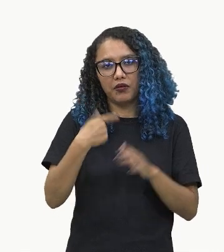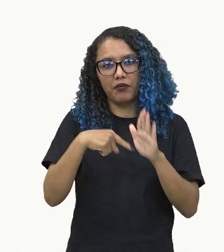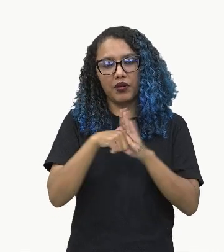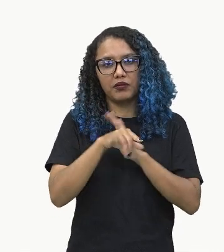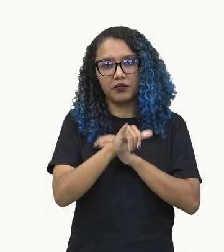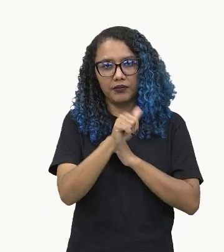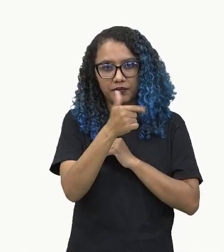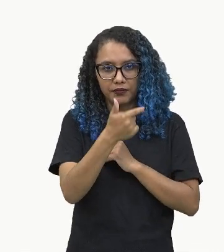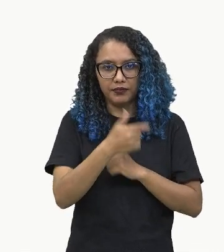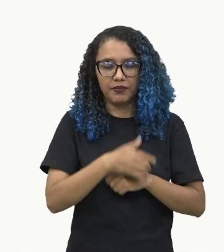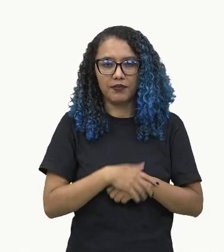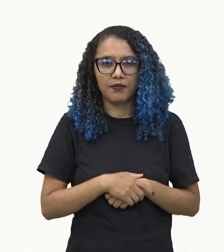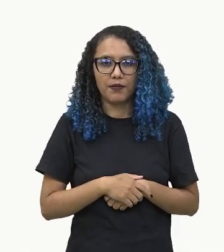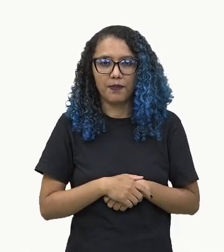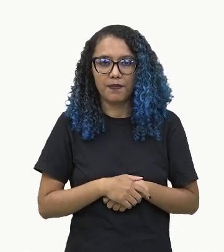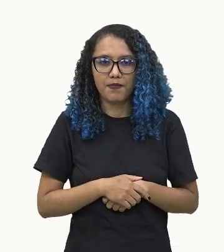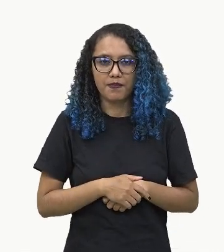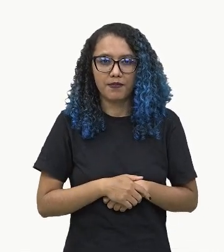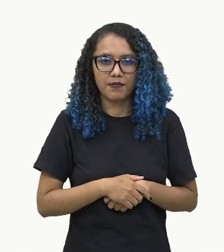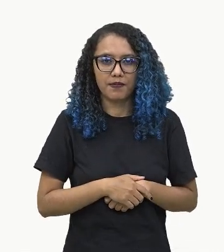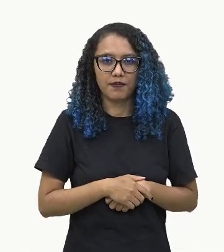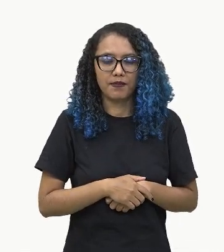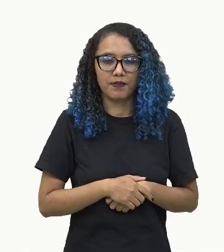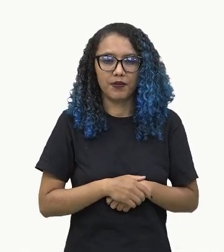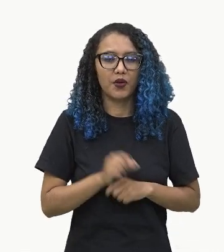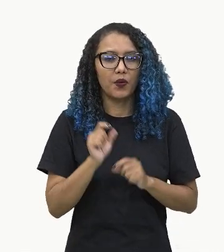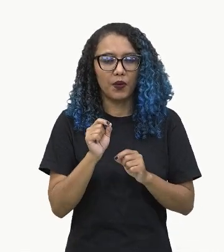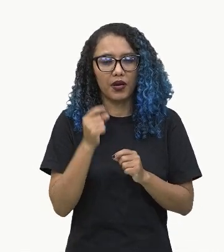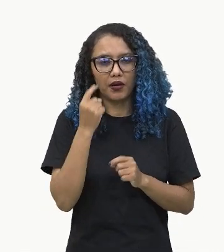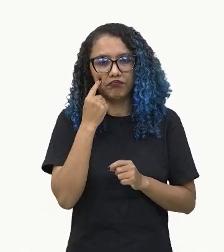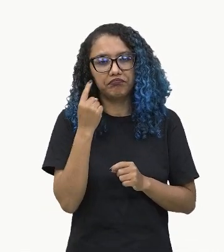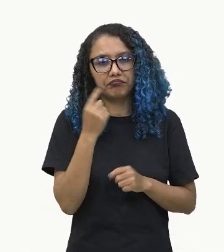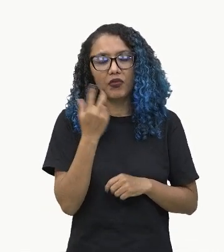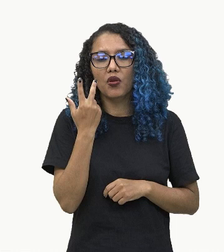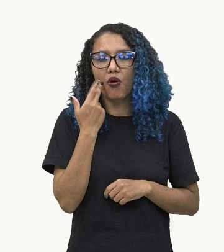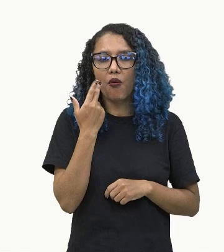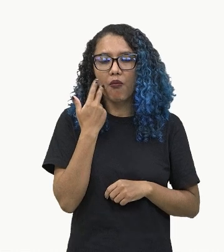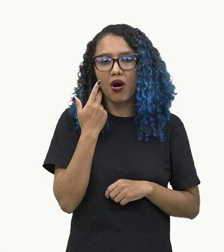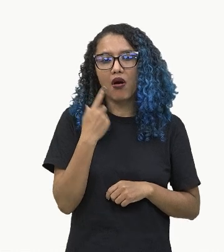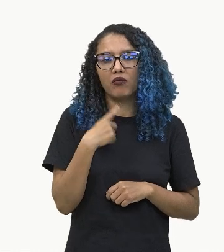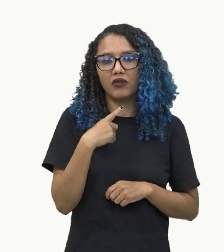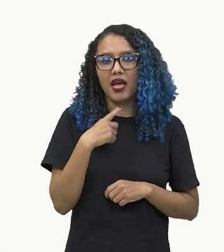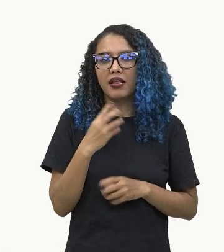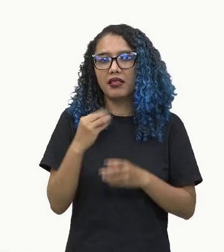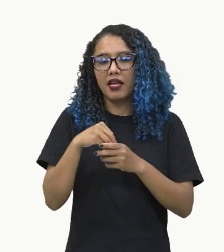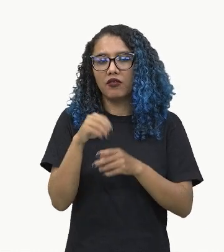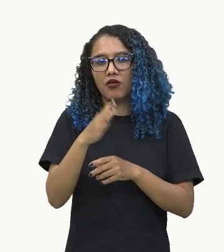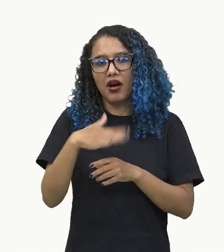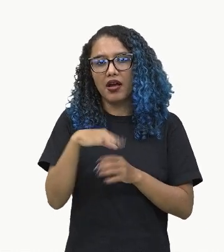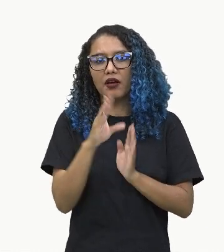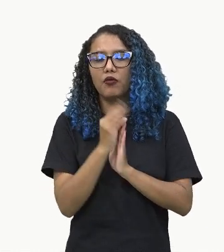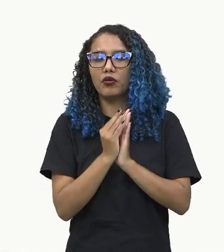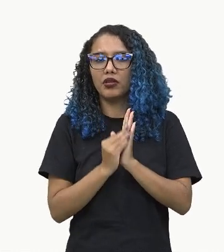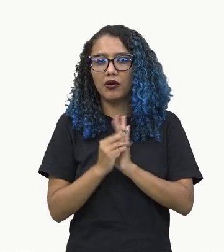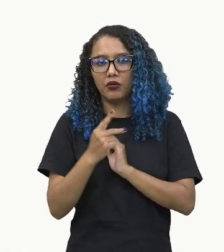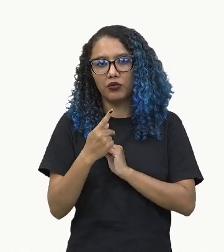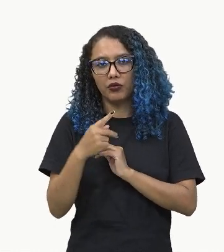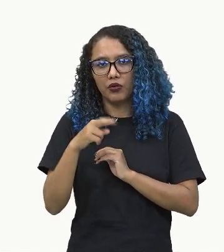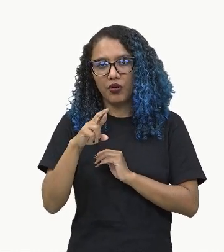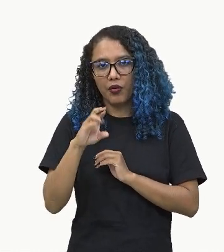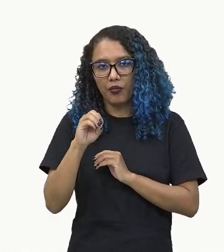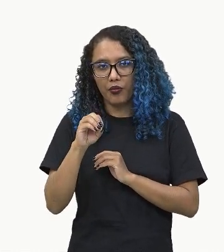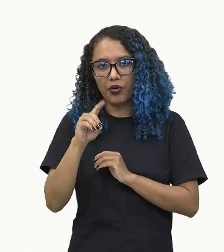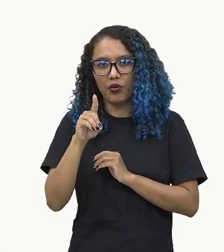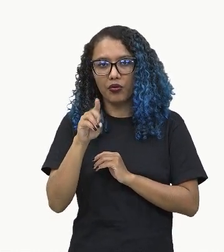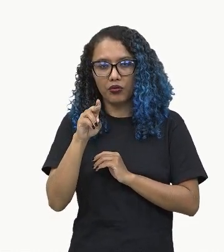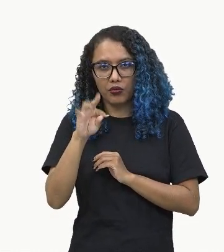y ao quadrado. Isso aqui é uma expressão muito comum de vocês verem em produtos notáveis, tá? Que